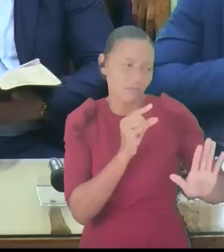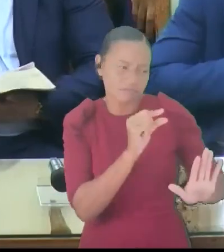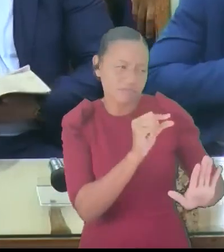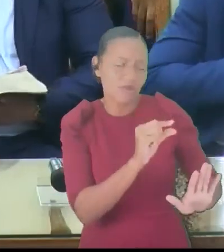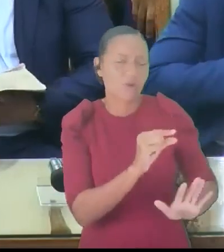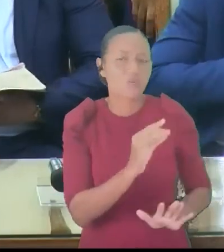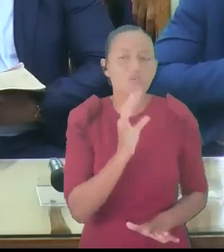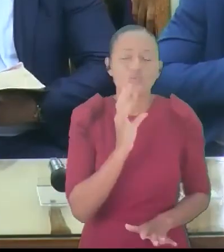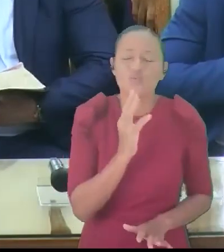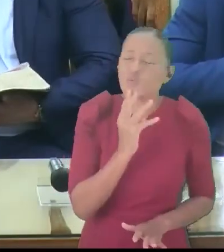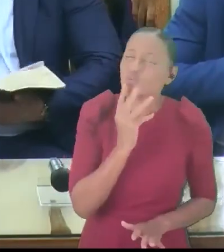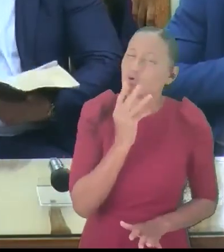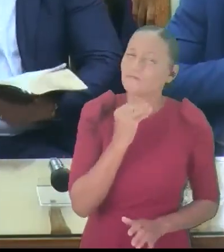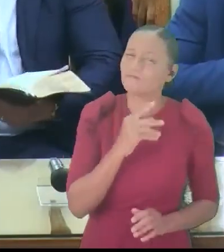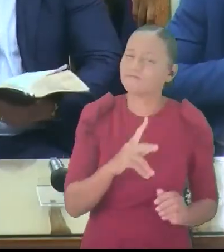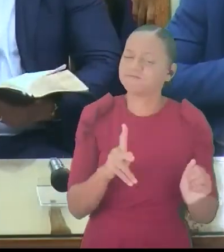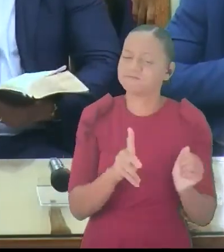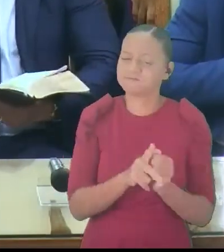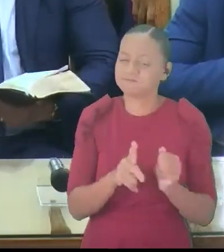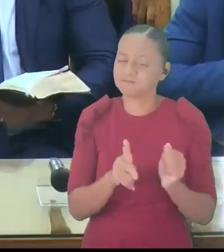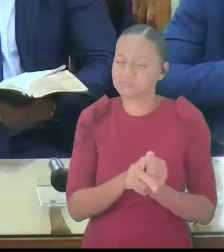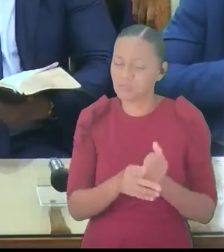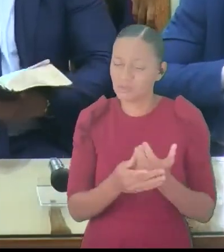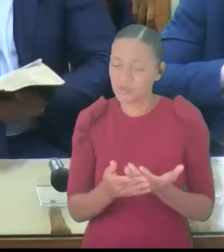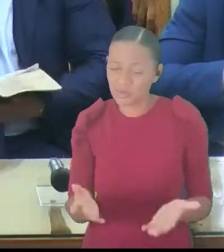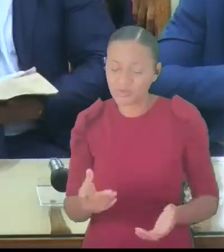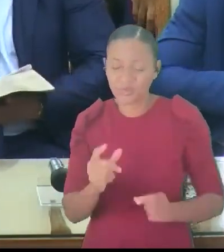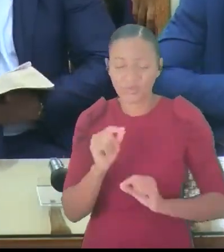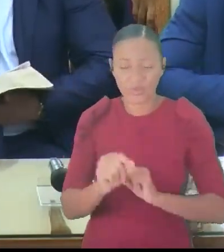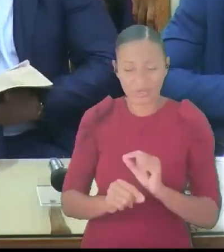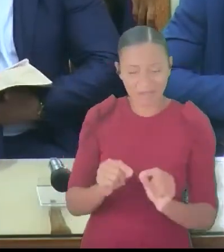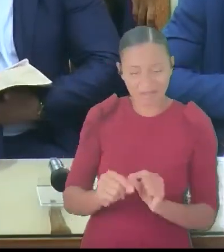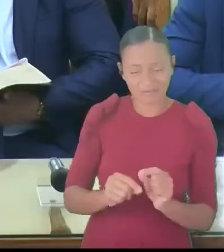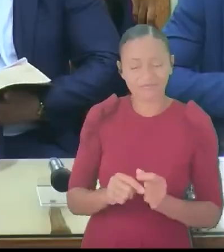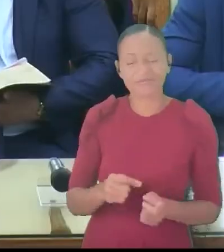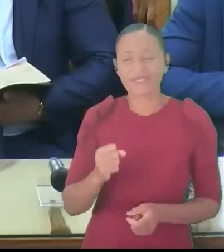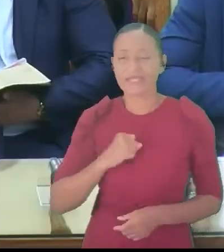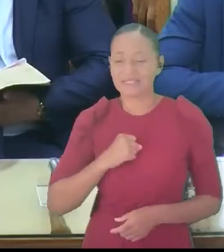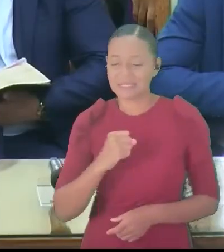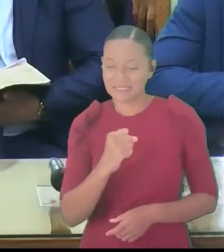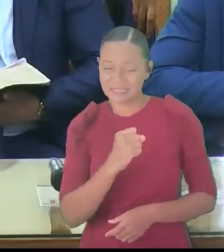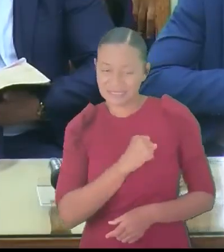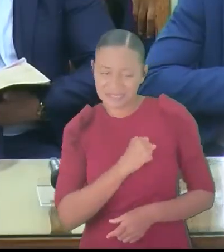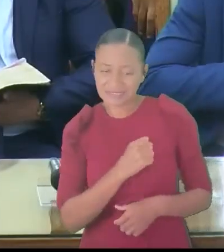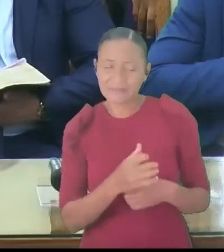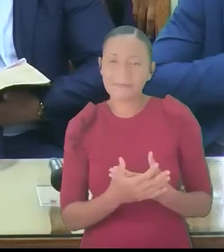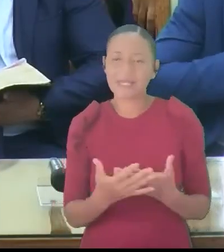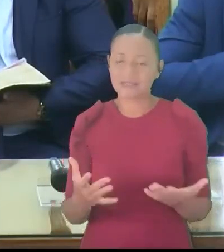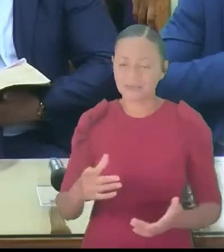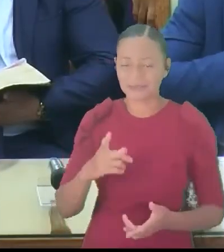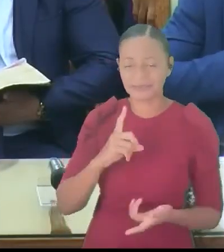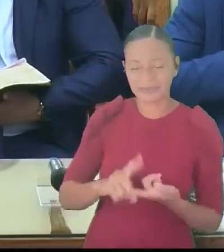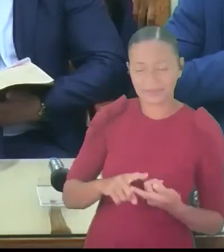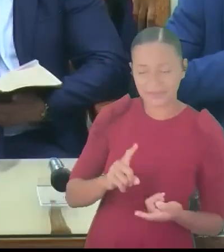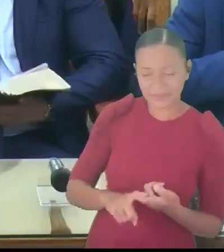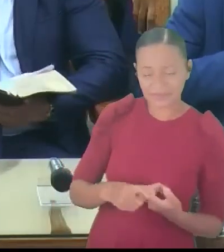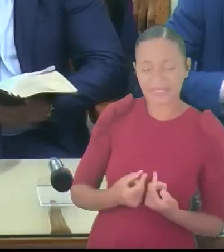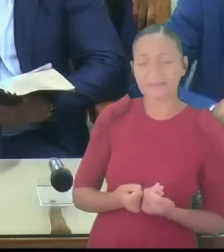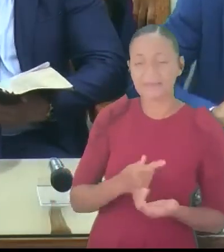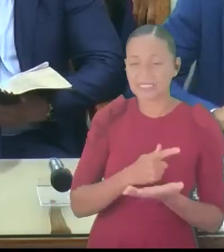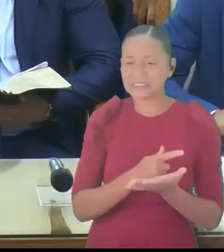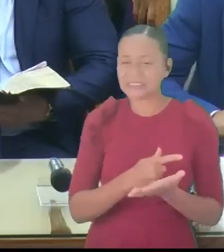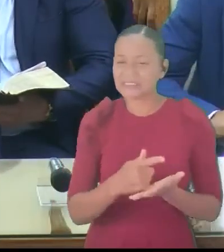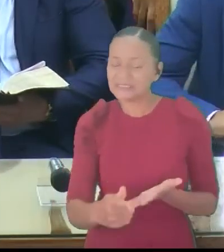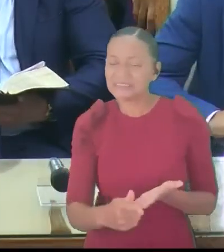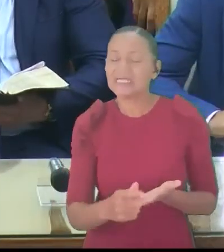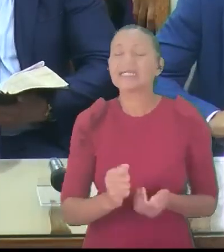de Pedro, irmão. Pedro mexe com Samuel, Pedro mexe com os profetas, Pedro mexe com Gênesis, aqui tem citação